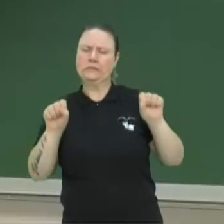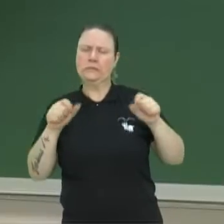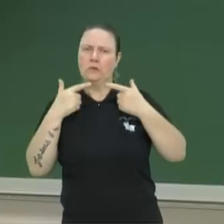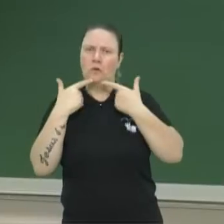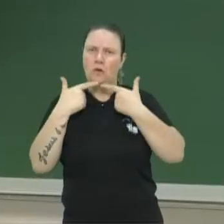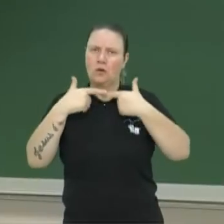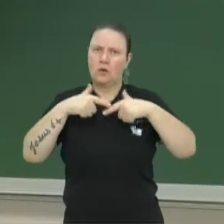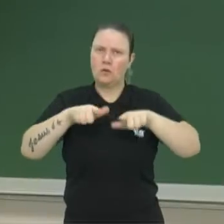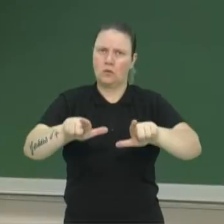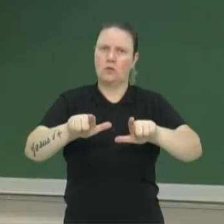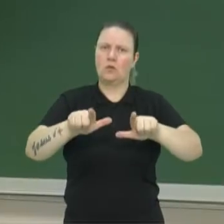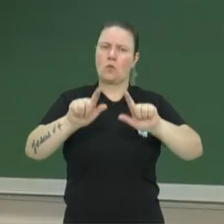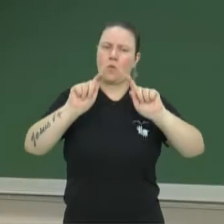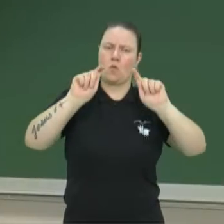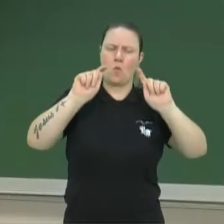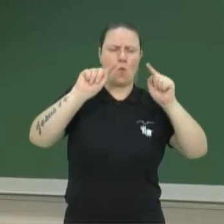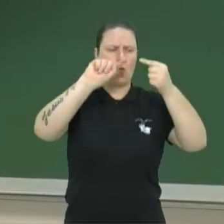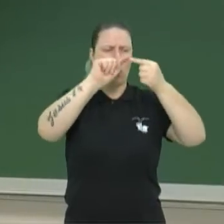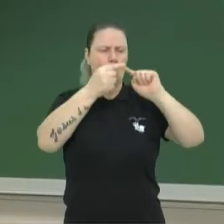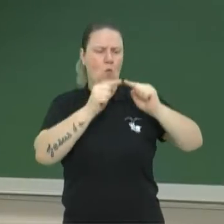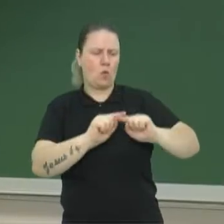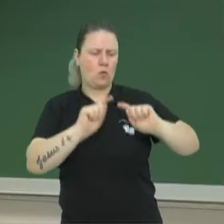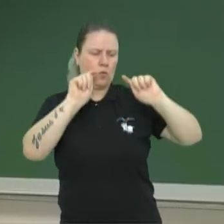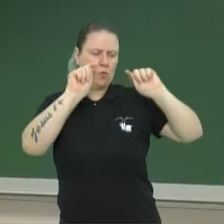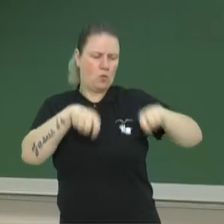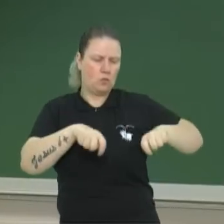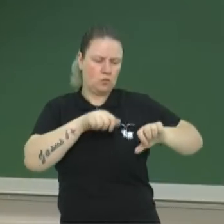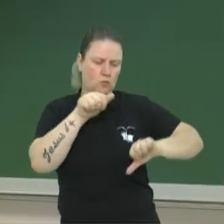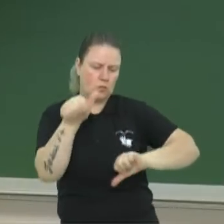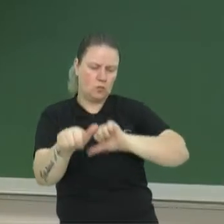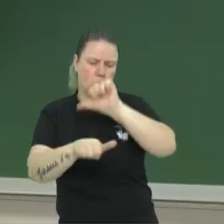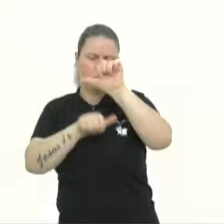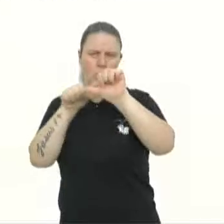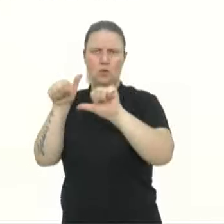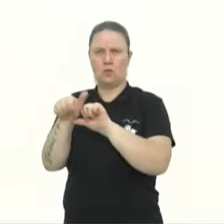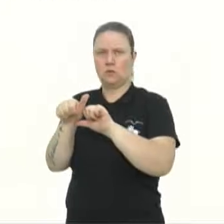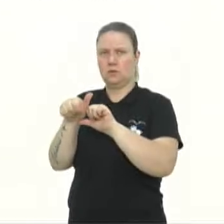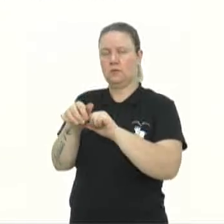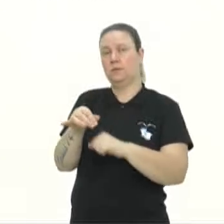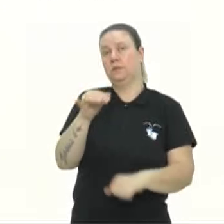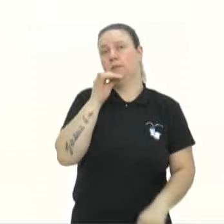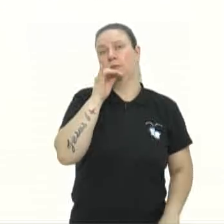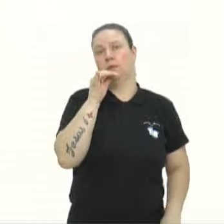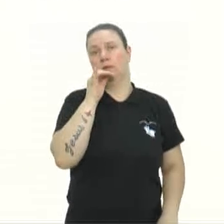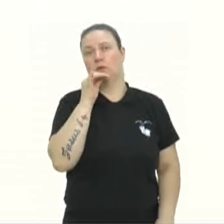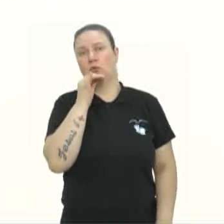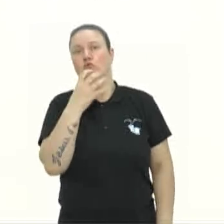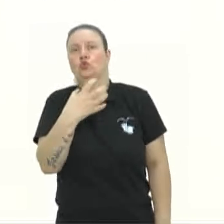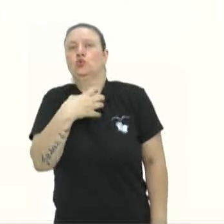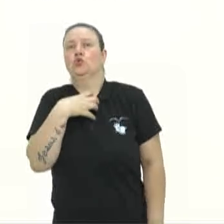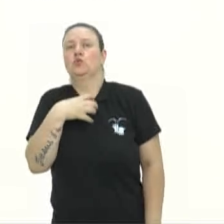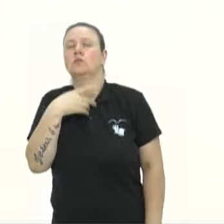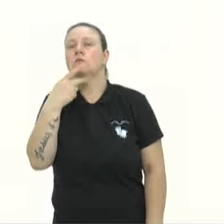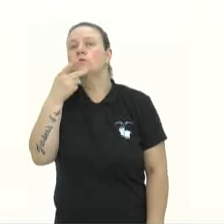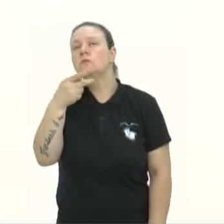relação às possibilidades de mudança de seus elementos. Por exemplo, pronúncia,